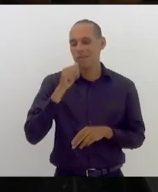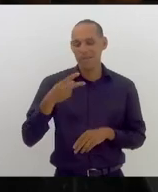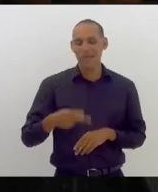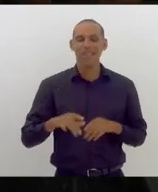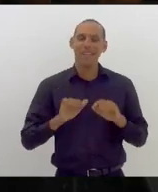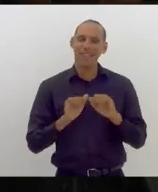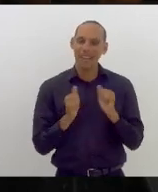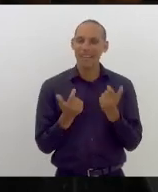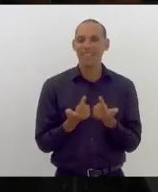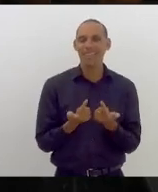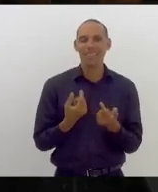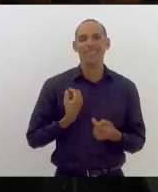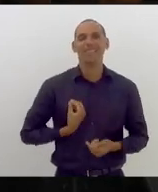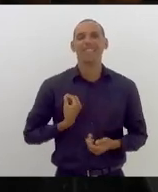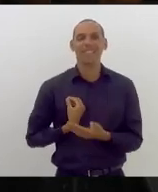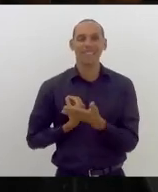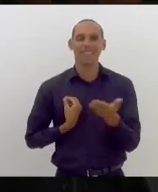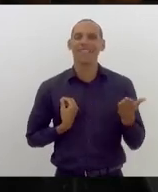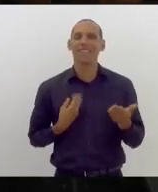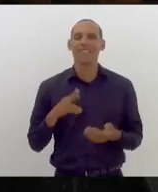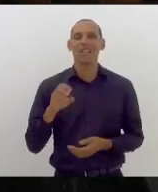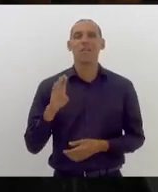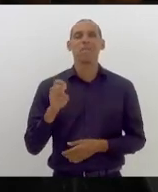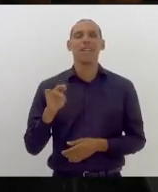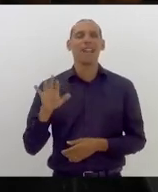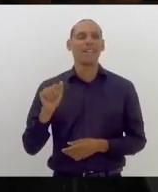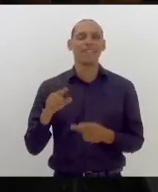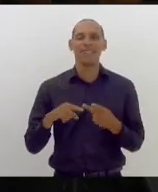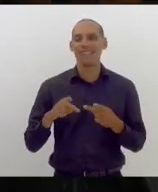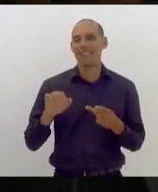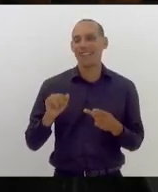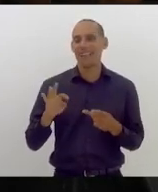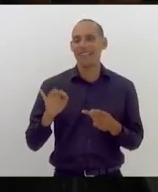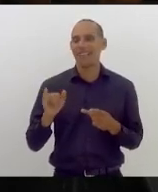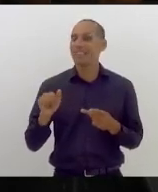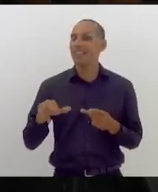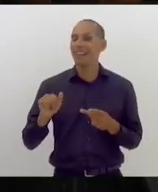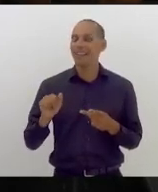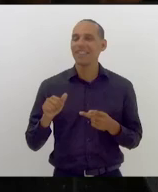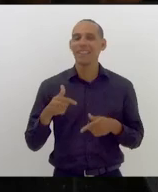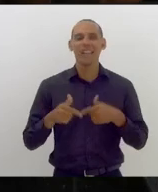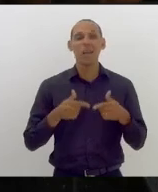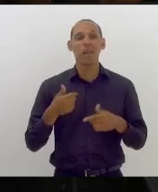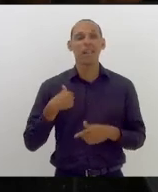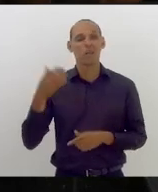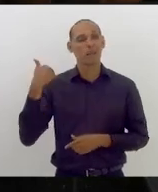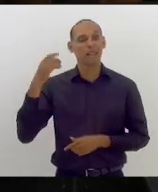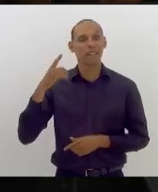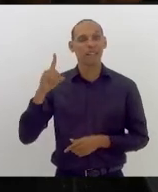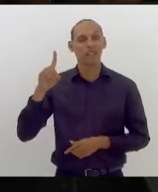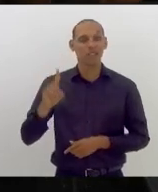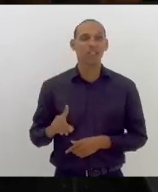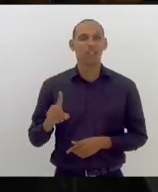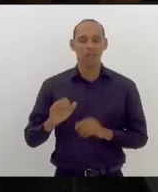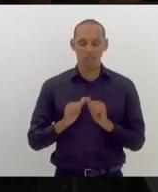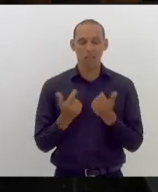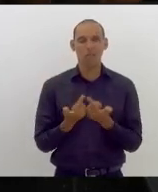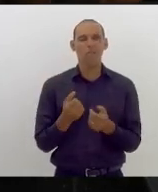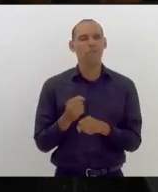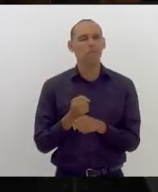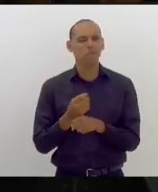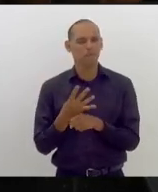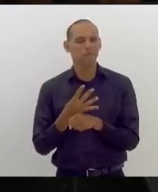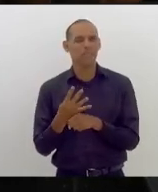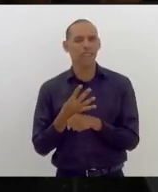também, que estão aqui, Roberta e Tatiana, que trabalharam enquanto eu fui diretor da Assembleia Legislativa aqui por